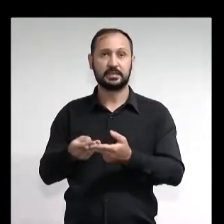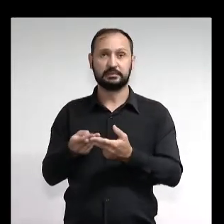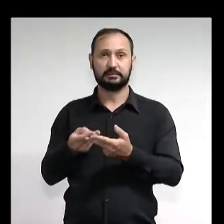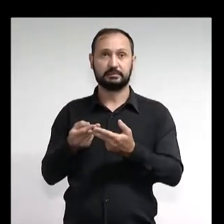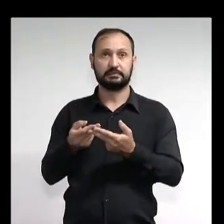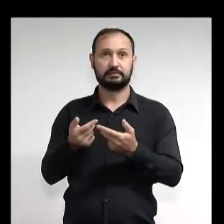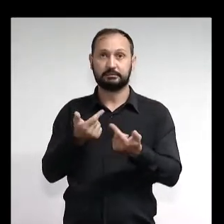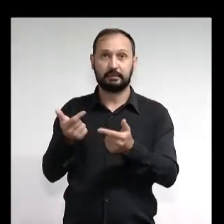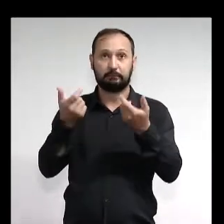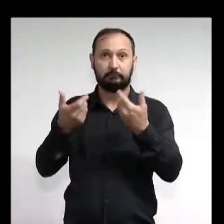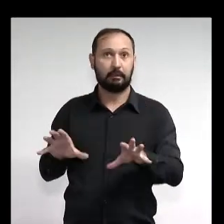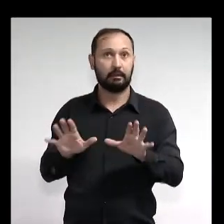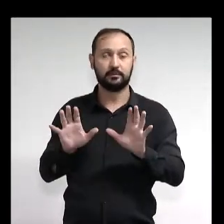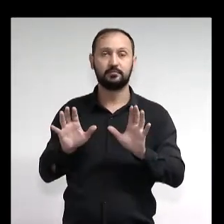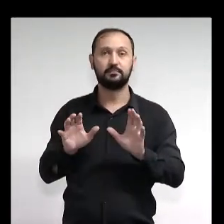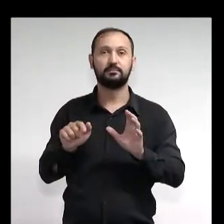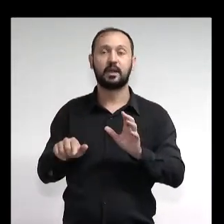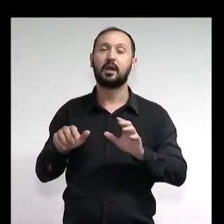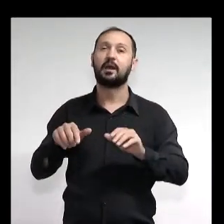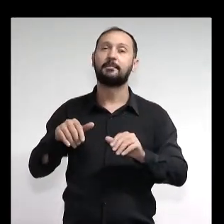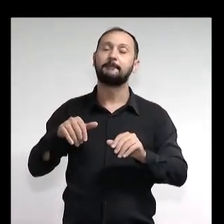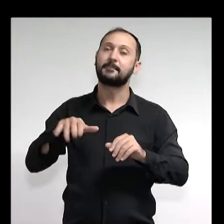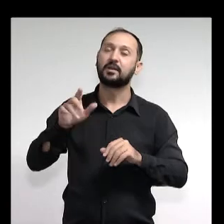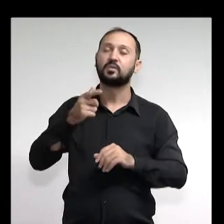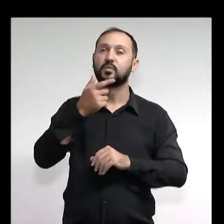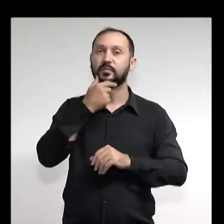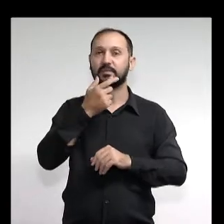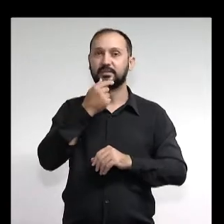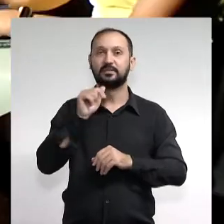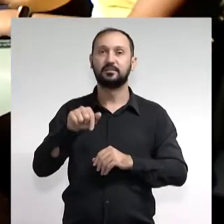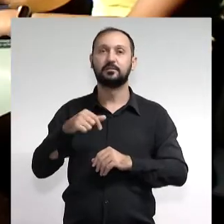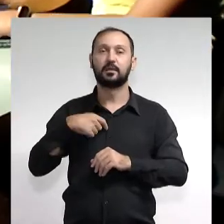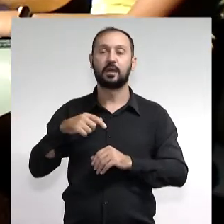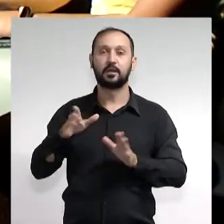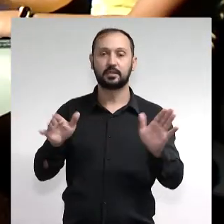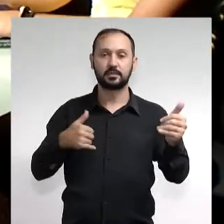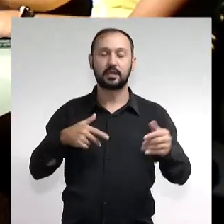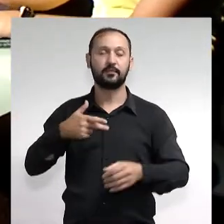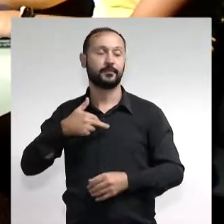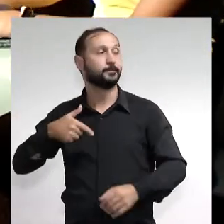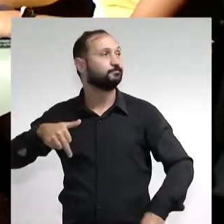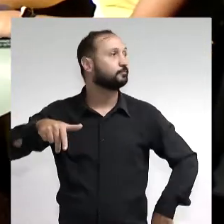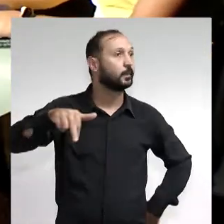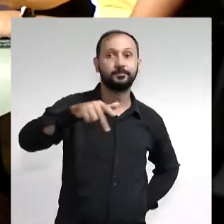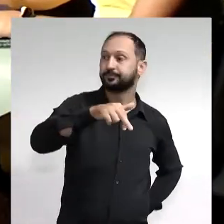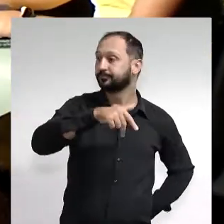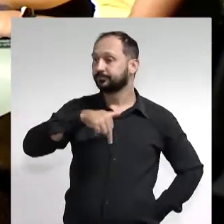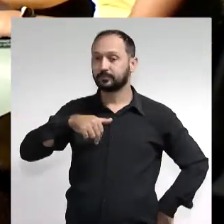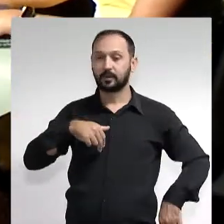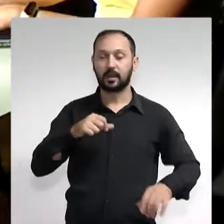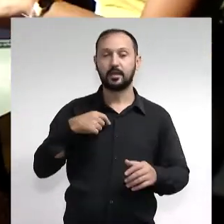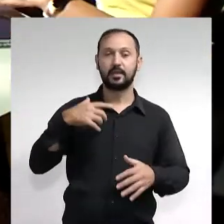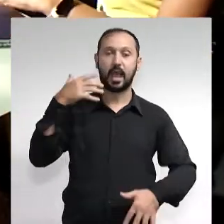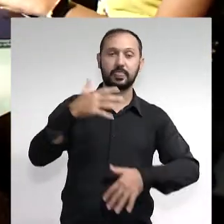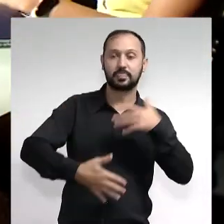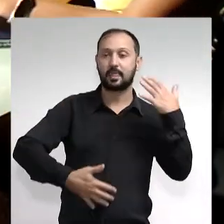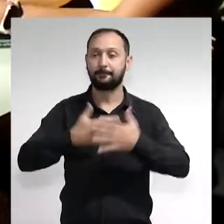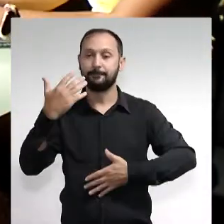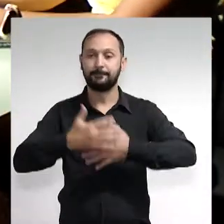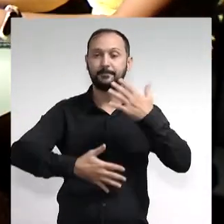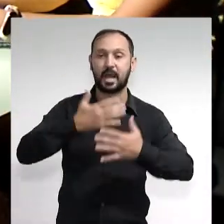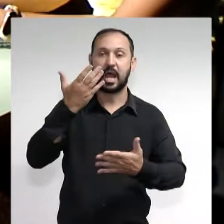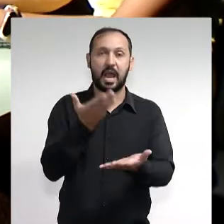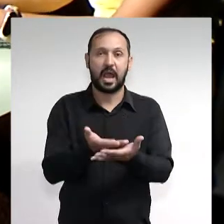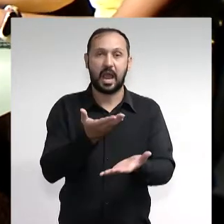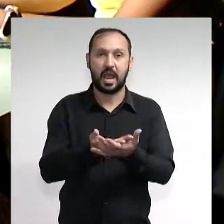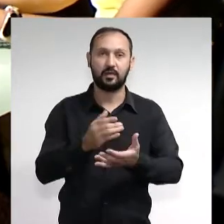muita paciência, né? Em geral são os meninos, aí ele anda a sala como um todo, perturba o